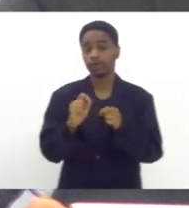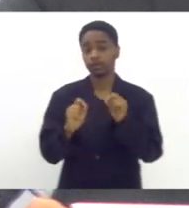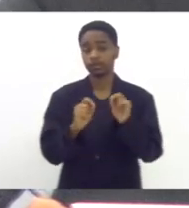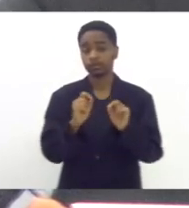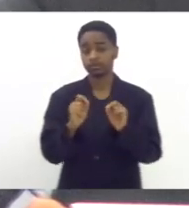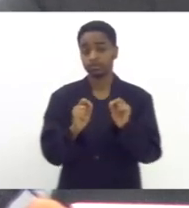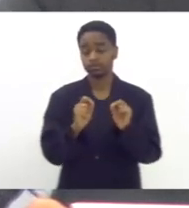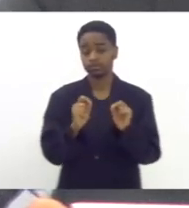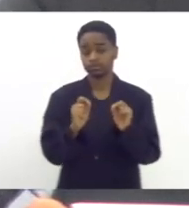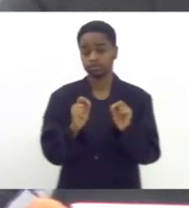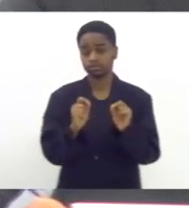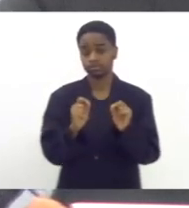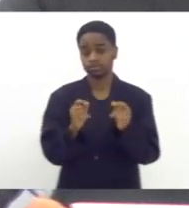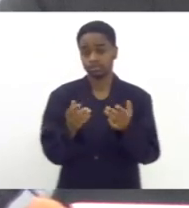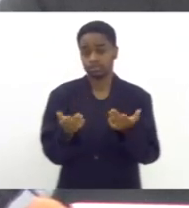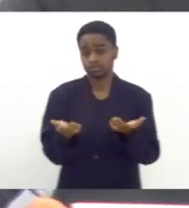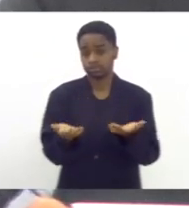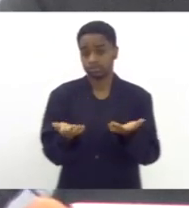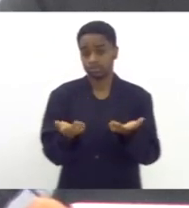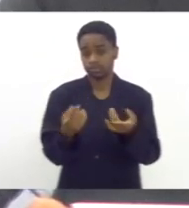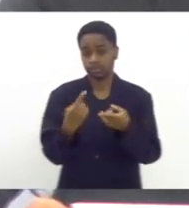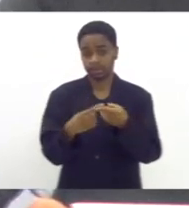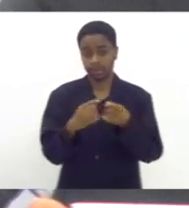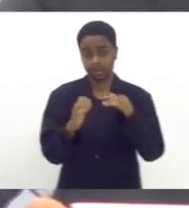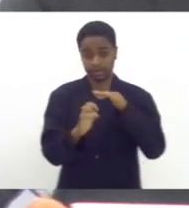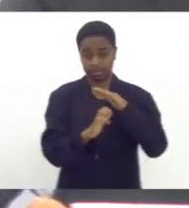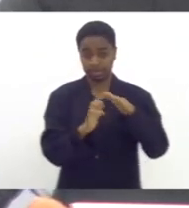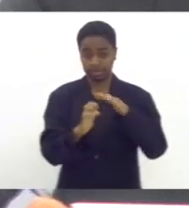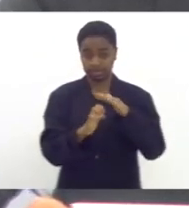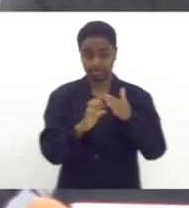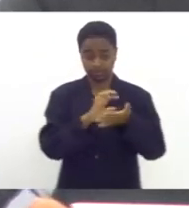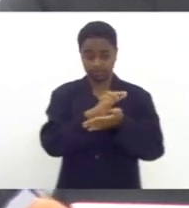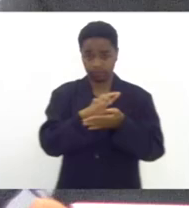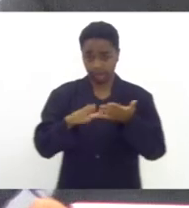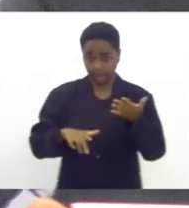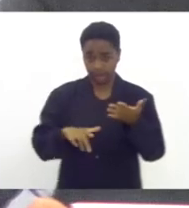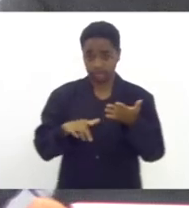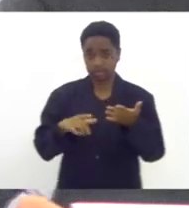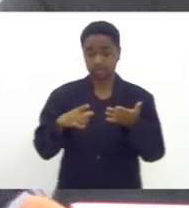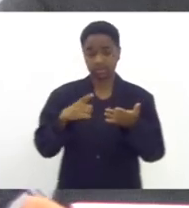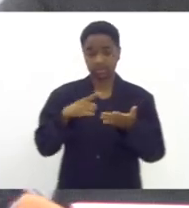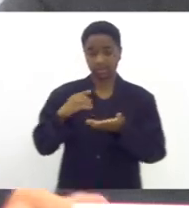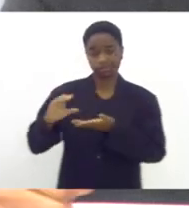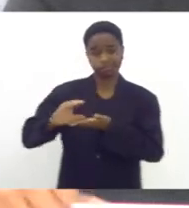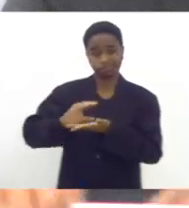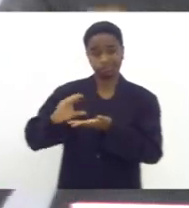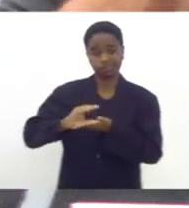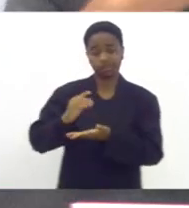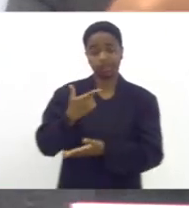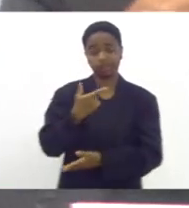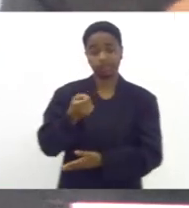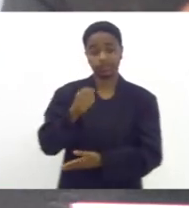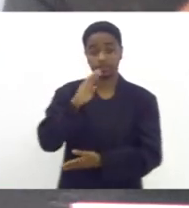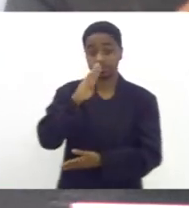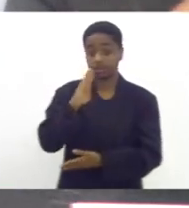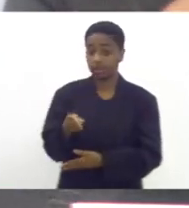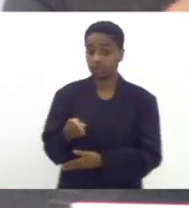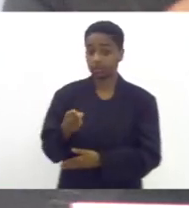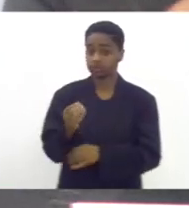fazer com uma empresa ou as empresas que lucram 20 bilhões no